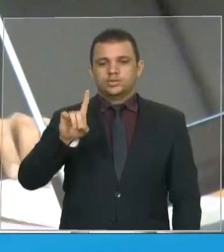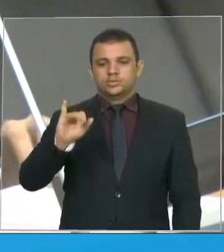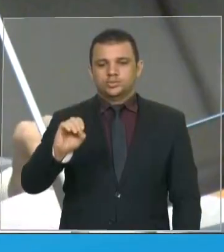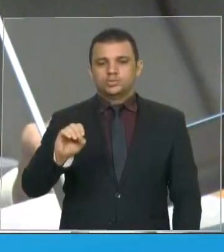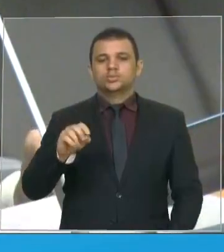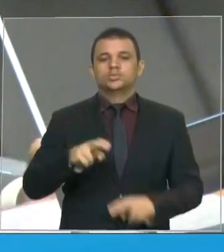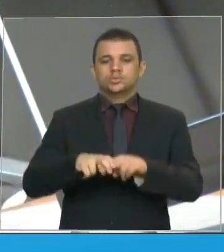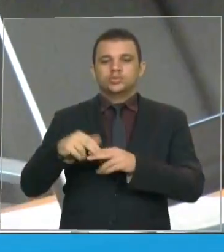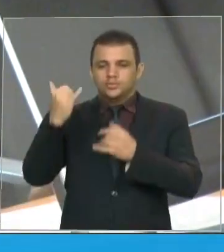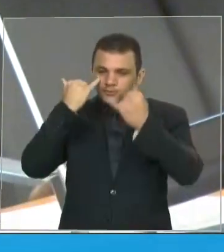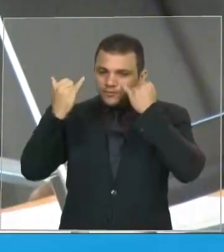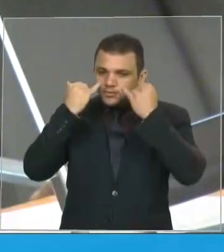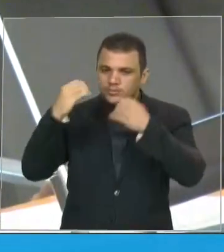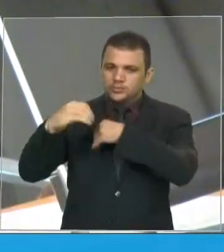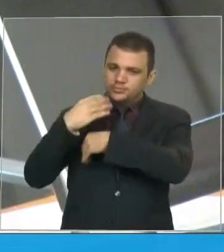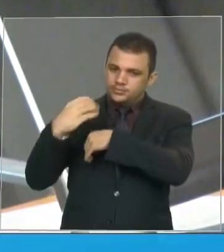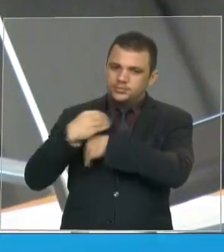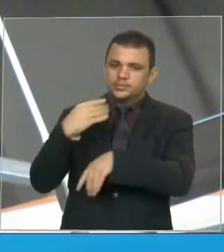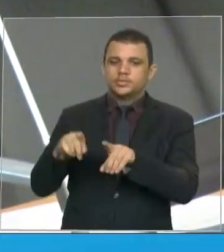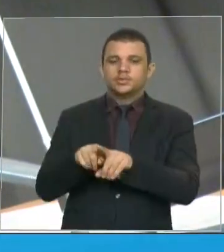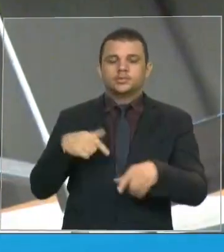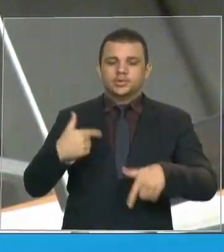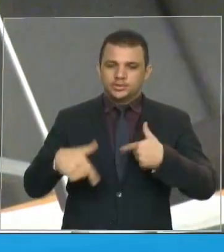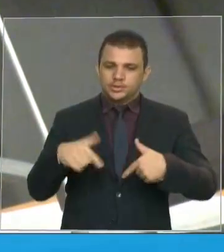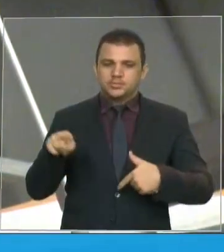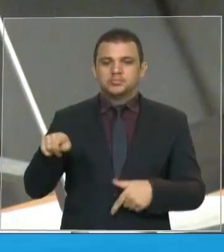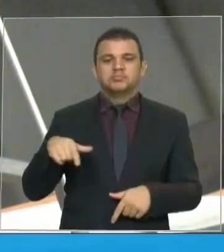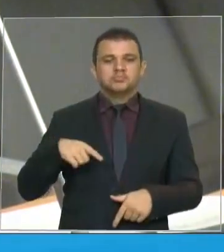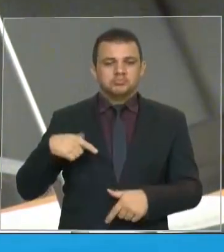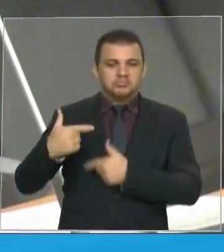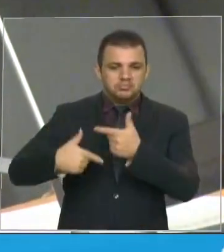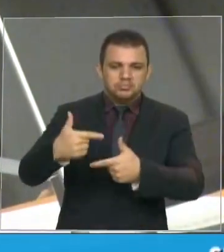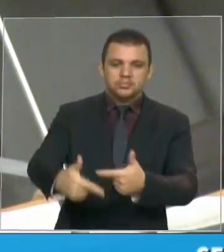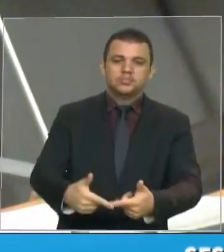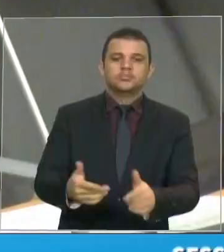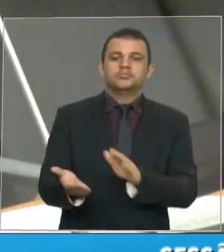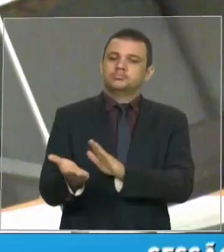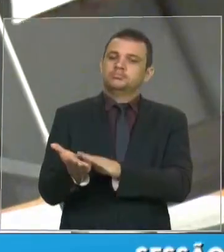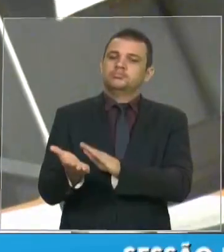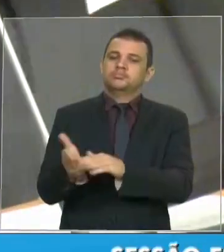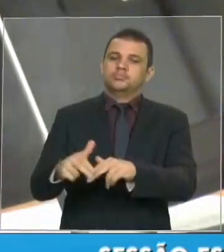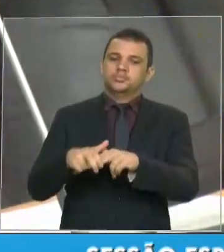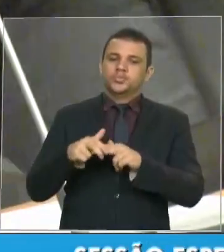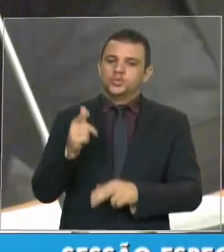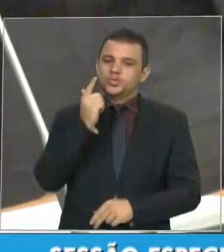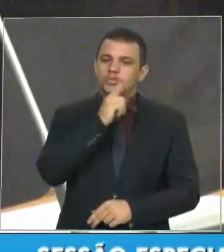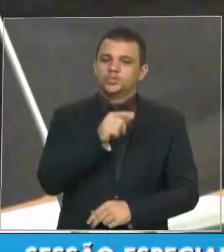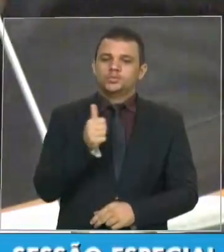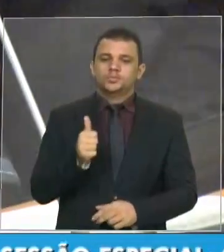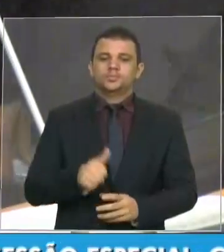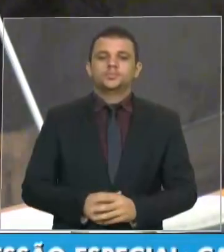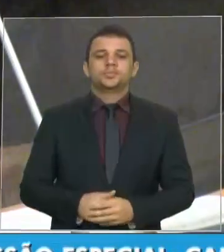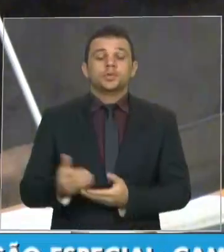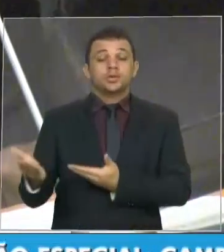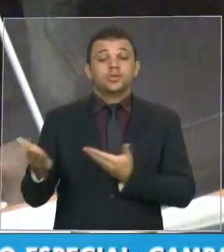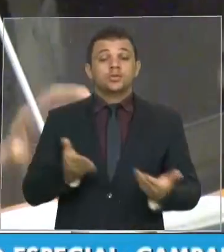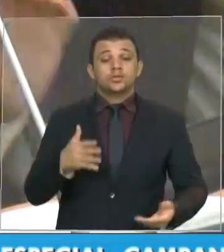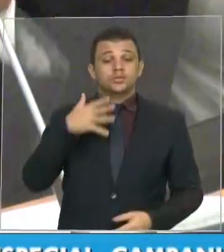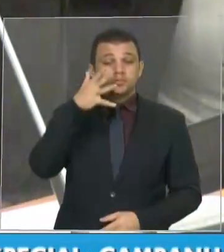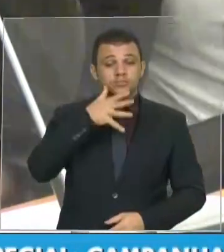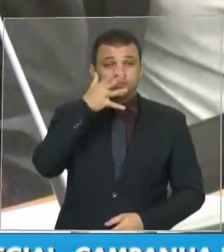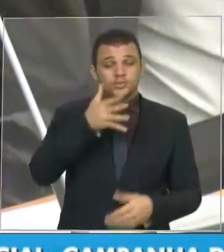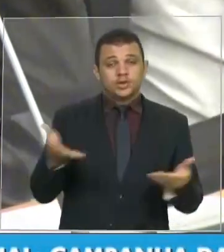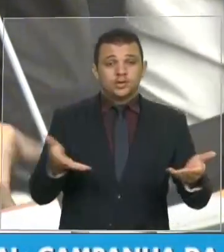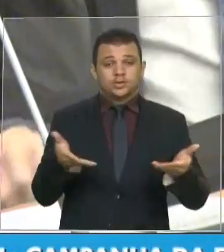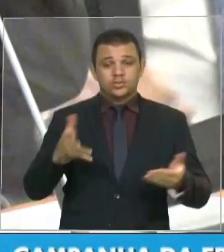pelas informações e pelo trabalho, né, que está sendo realizado aí. Parabéns pelo desempenho. Quero convidar para fazer uso da